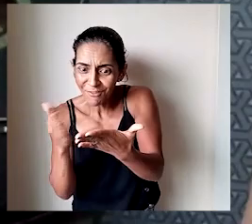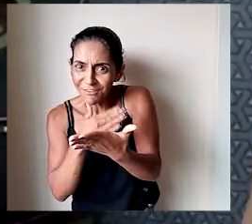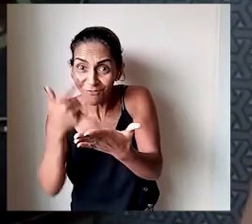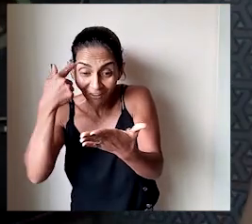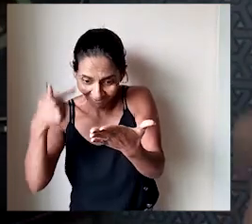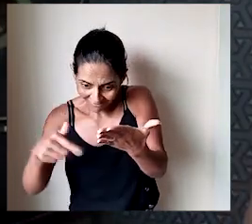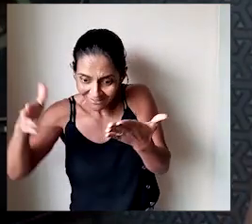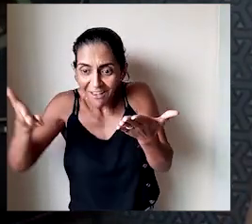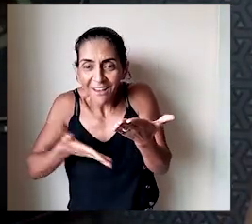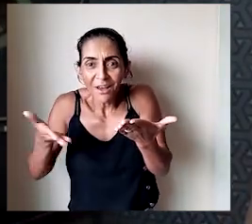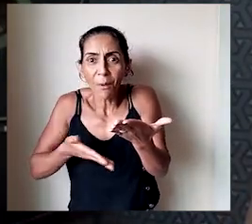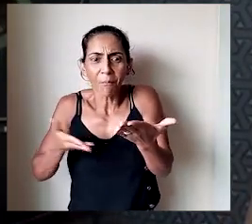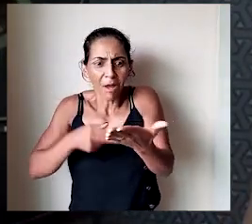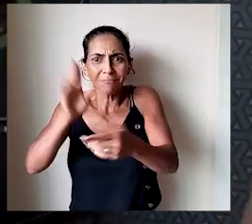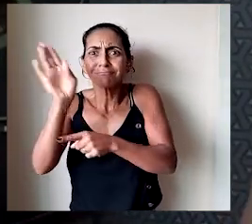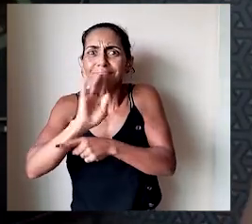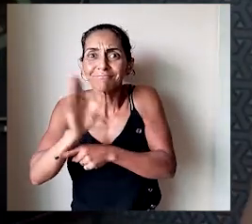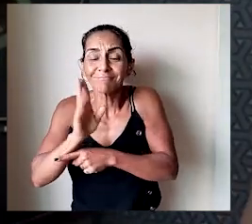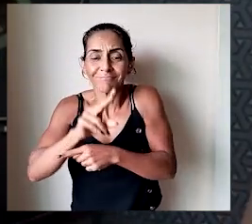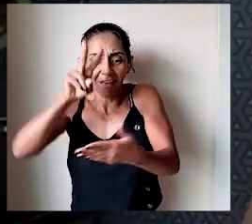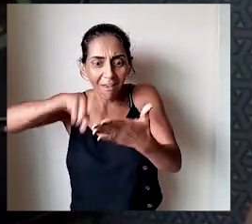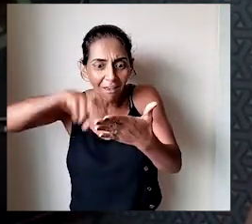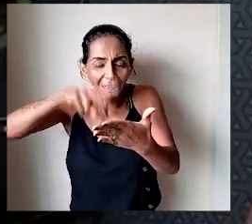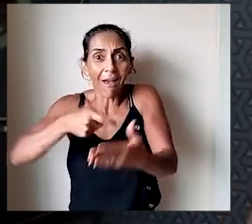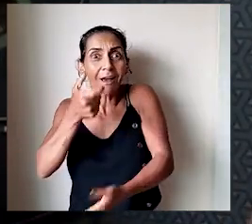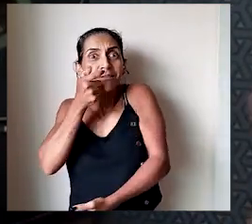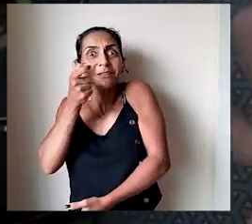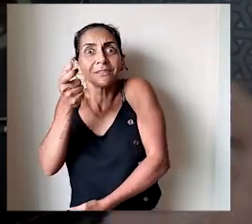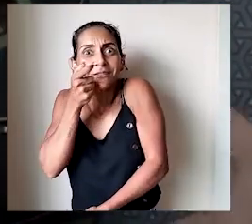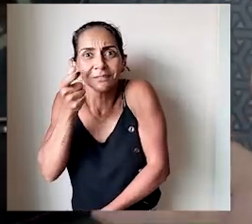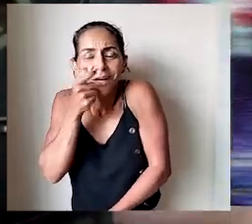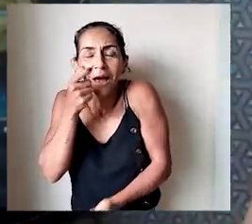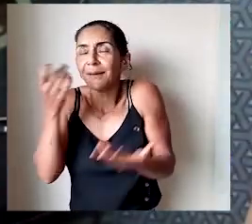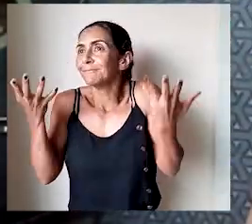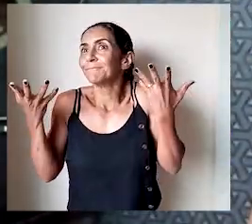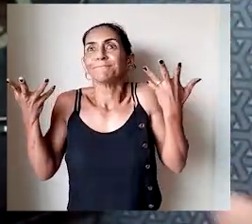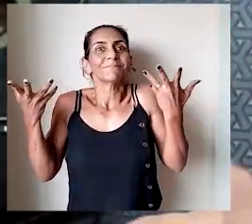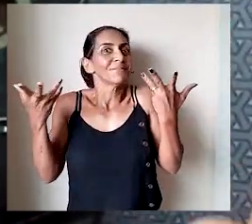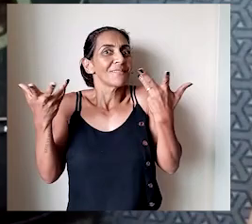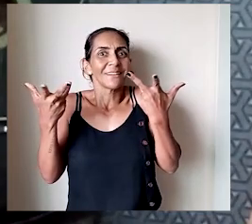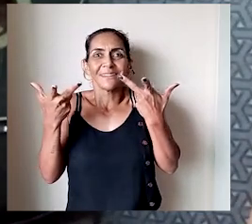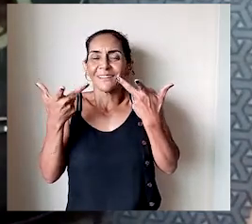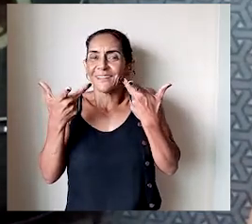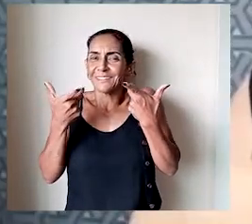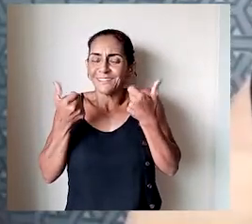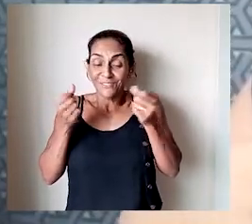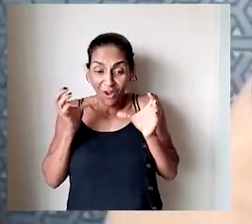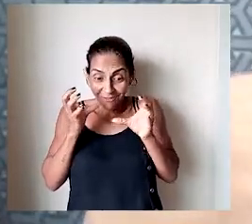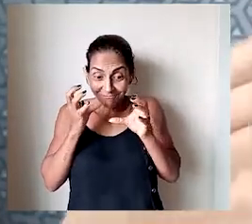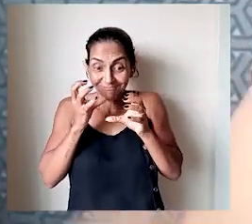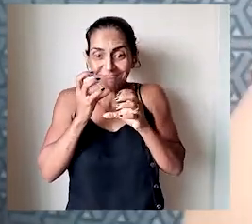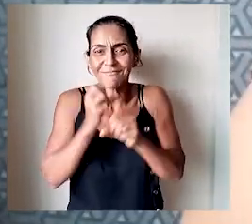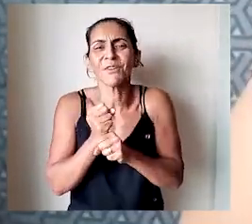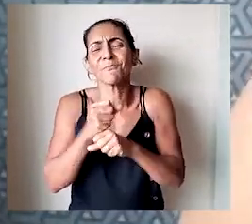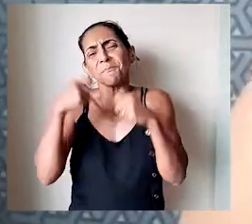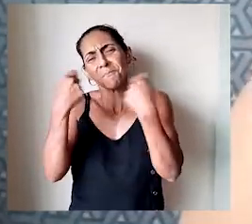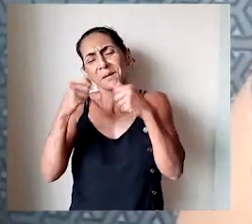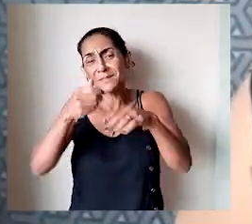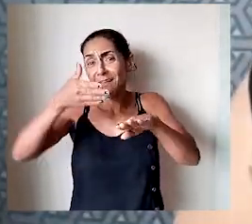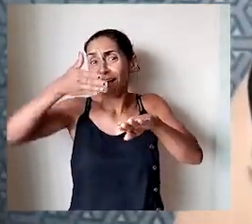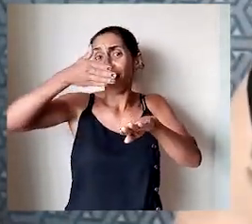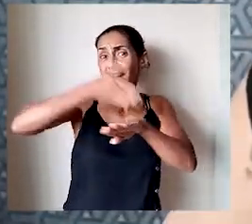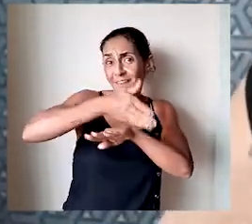semana, eu já procurei assistir ao filme e fiquei assim maravilhada. É um conjunto completo. Você tem que ter acesso